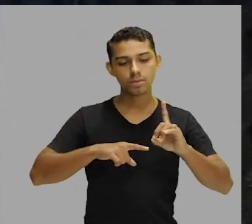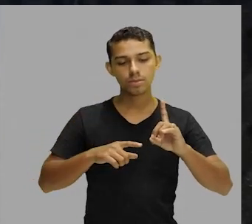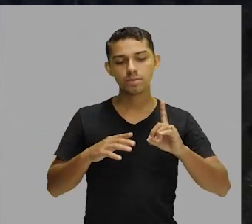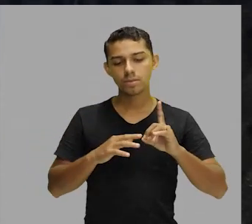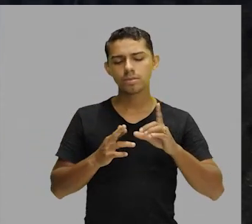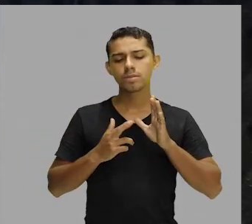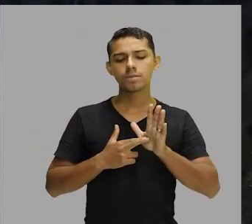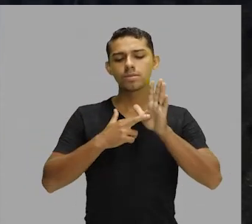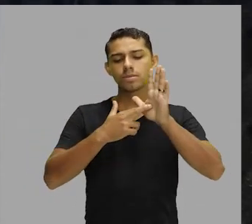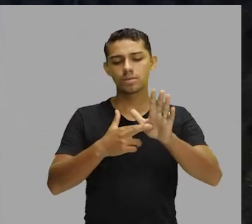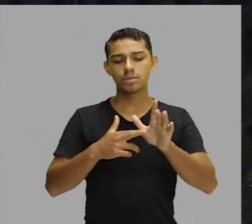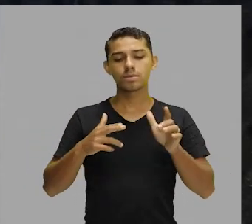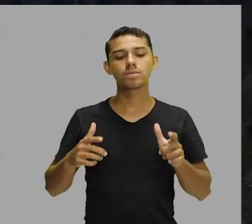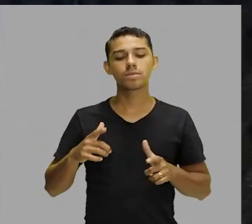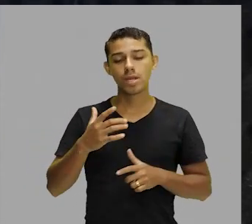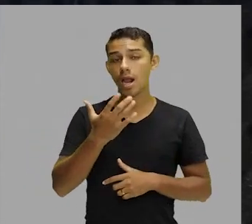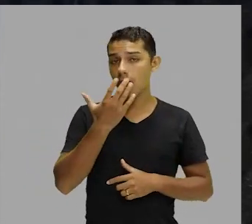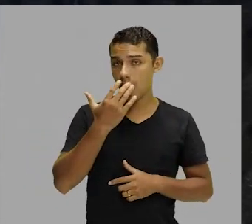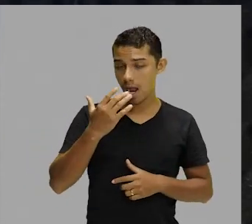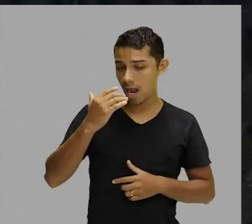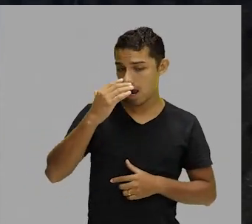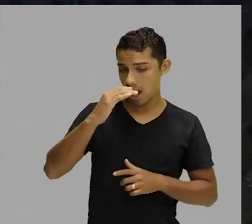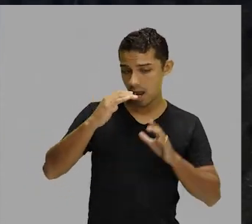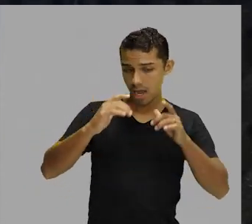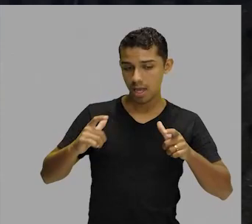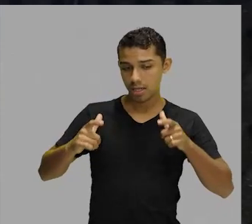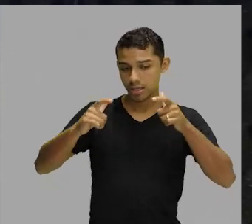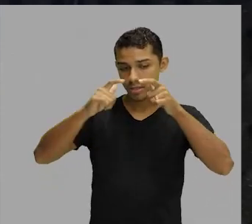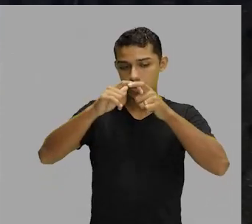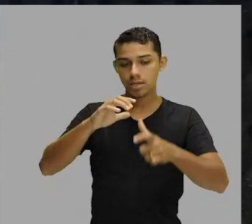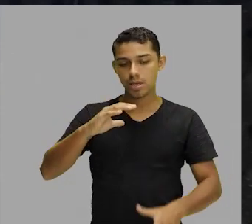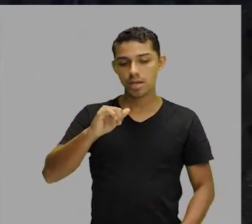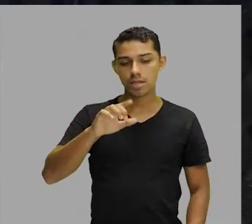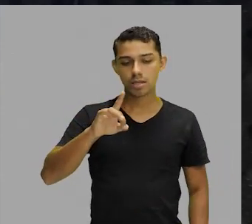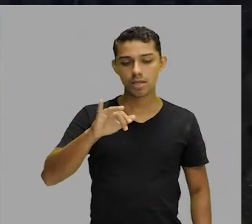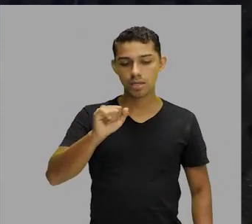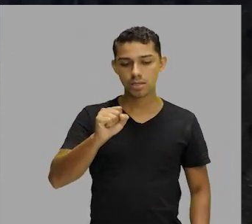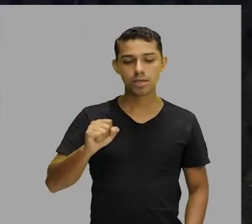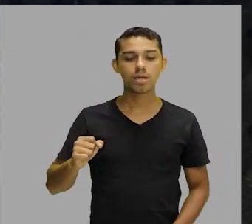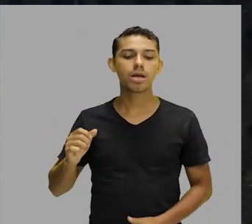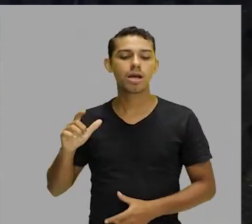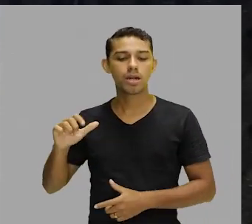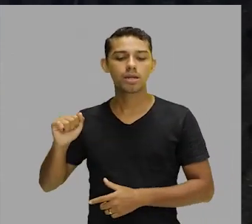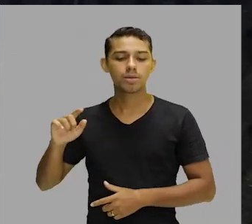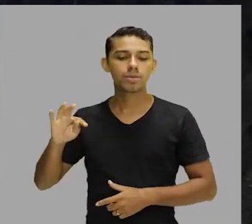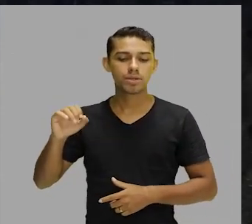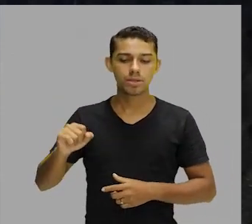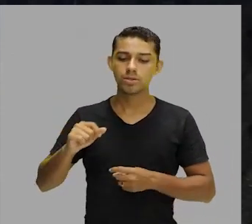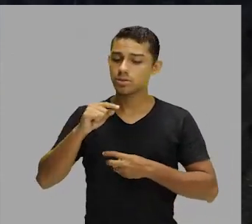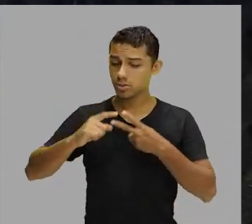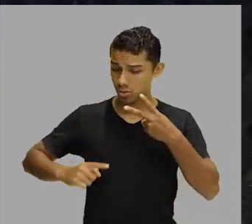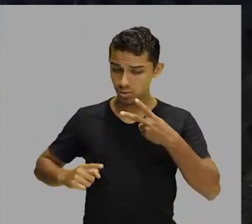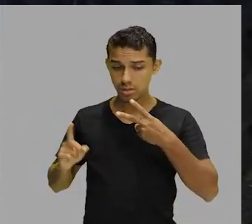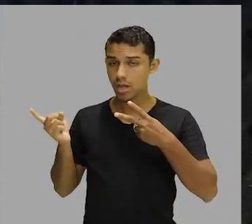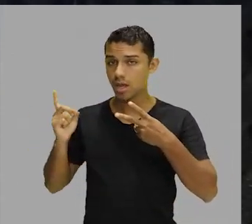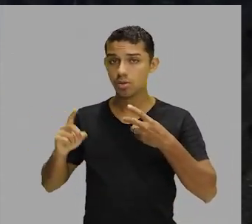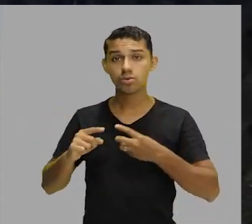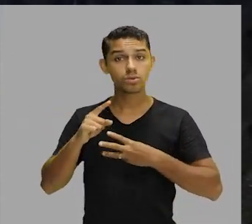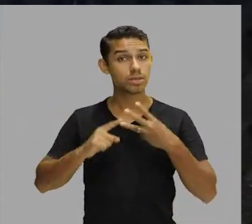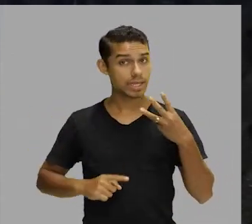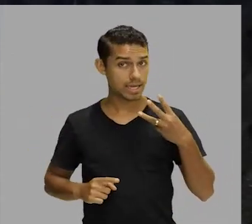Letra D, representa uma cadeia alimentar com 2 níveis tróficos, o primário e o secundário. Com 2 não, com